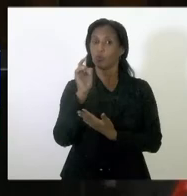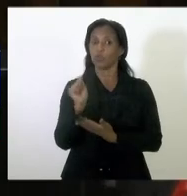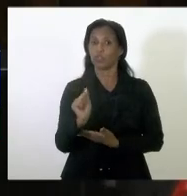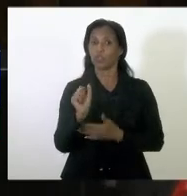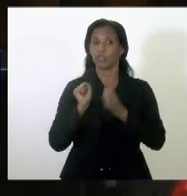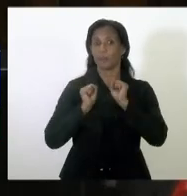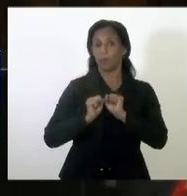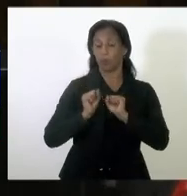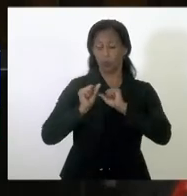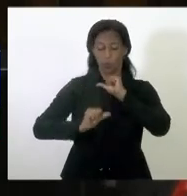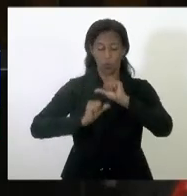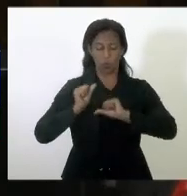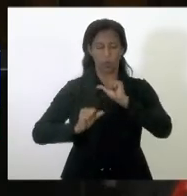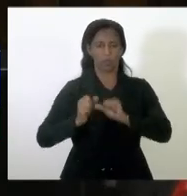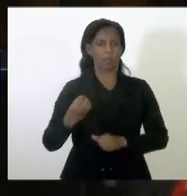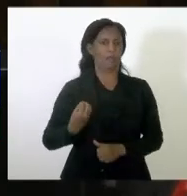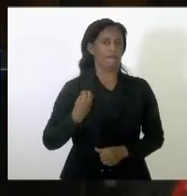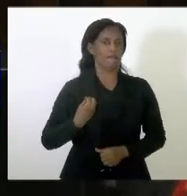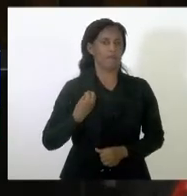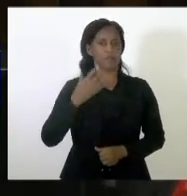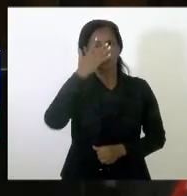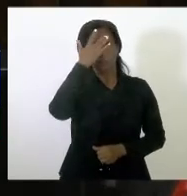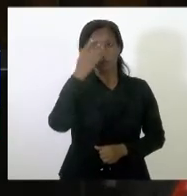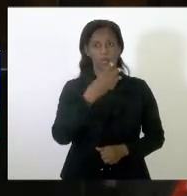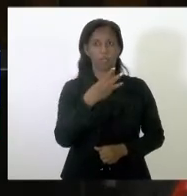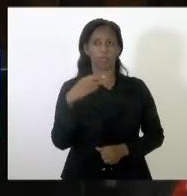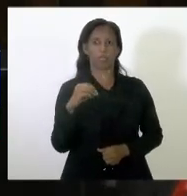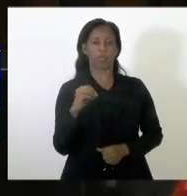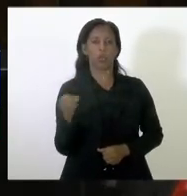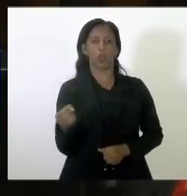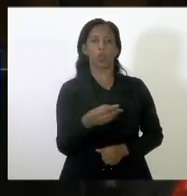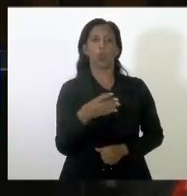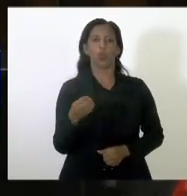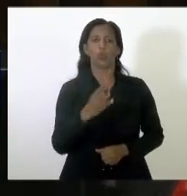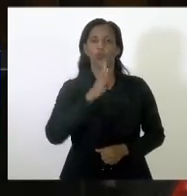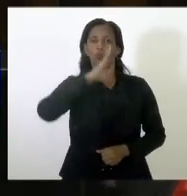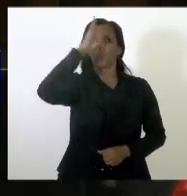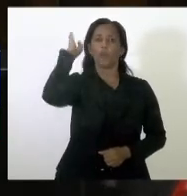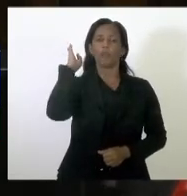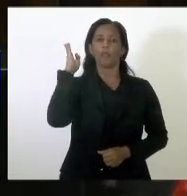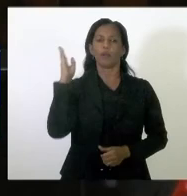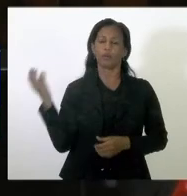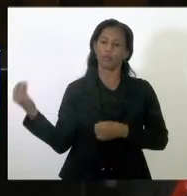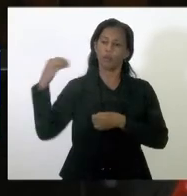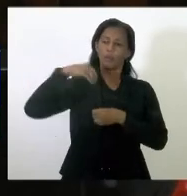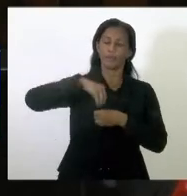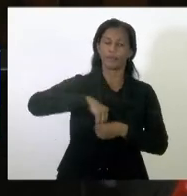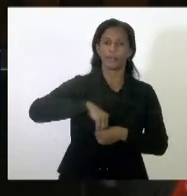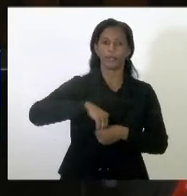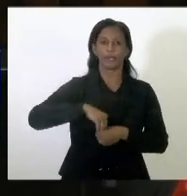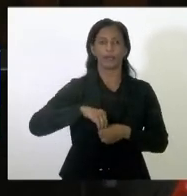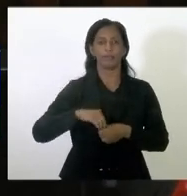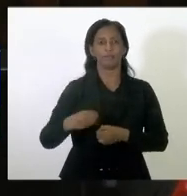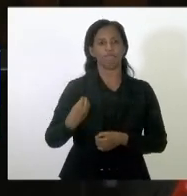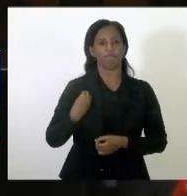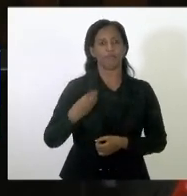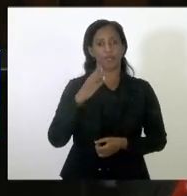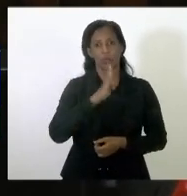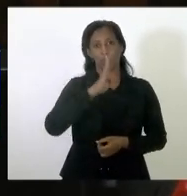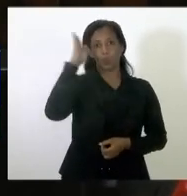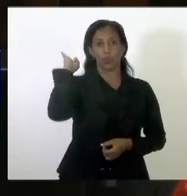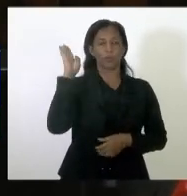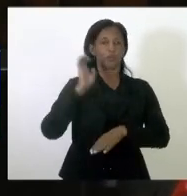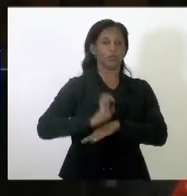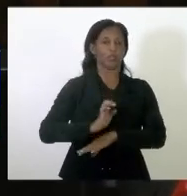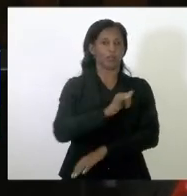dizer que pôde mudar a vida das pessoas, desses 300 novos bombeiros militares que integrarão os quadros do Corpo de Bombeiros Militar do Estado do Rio de